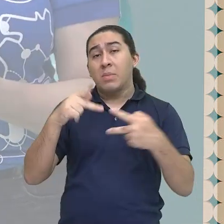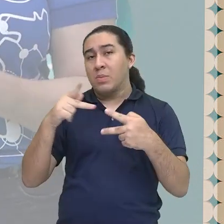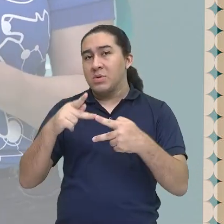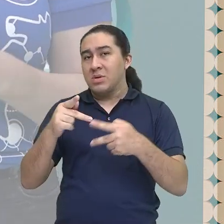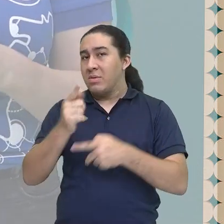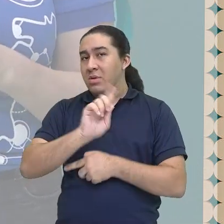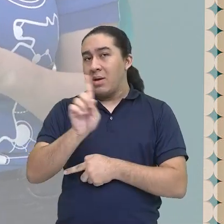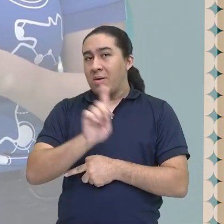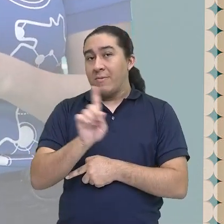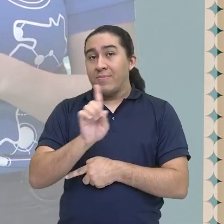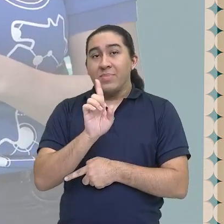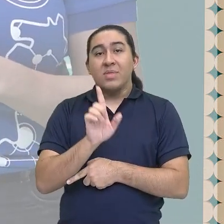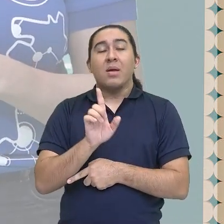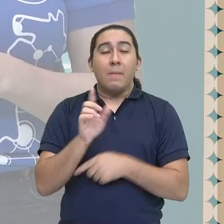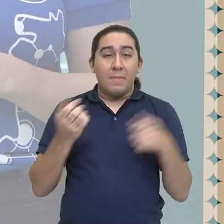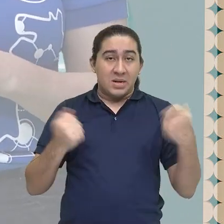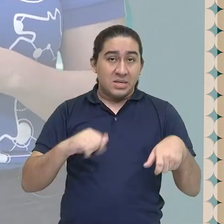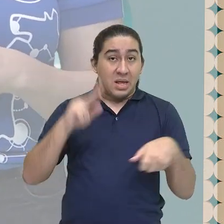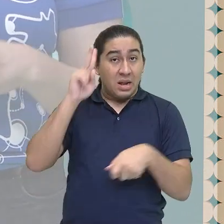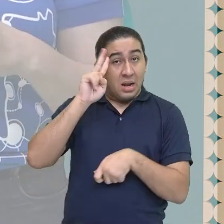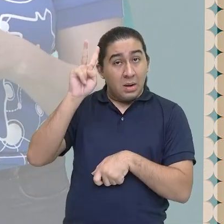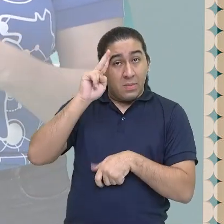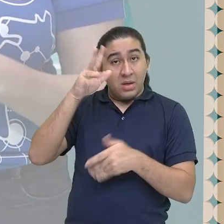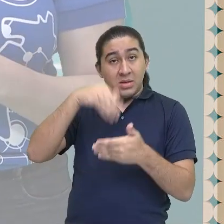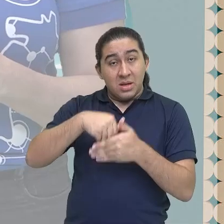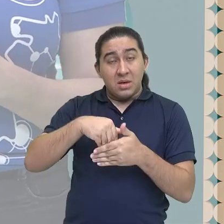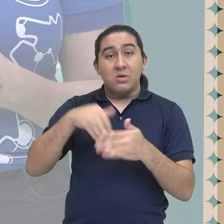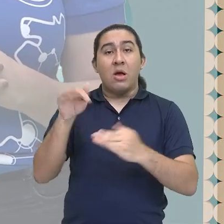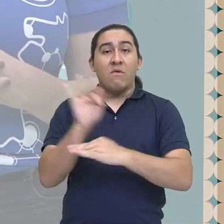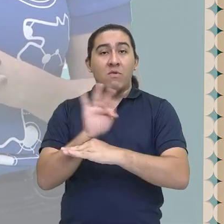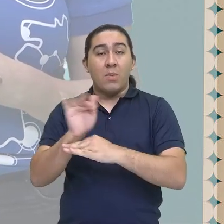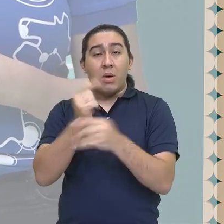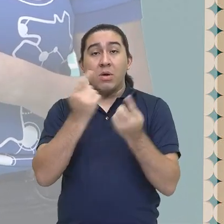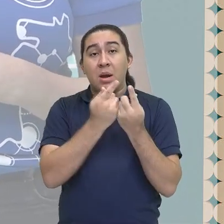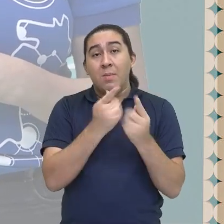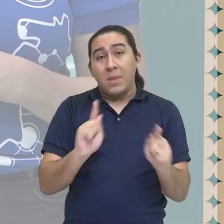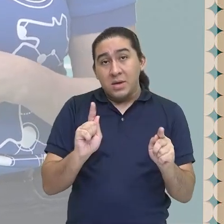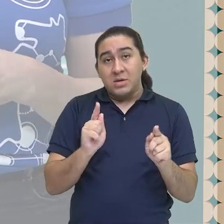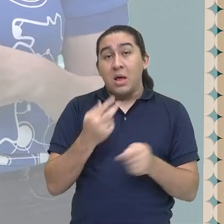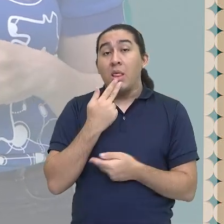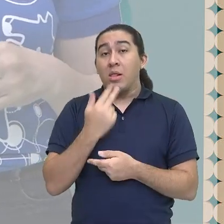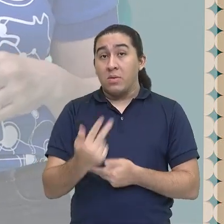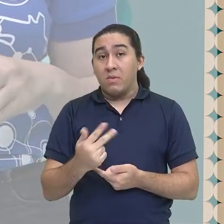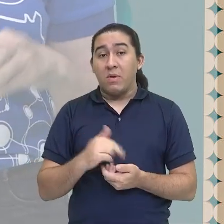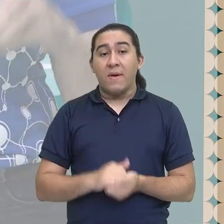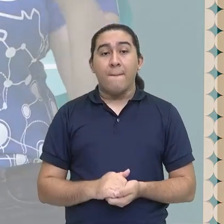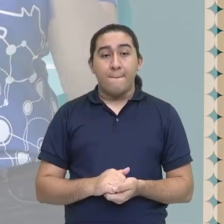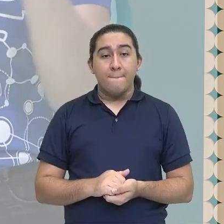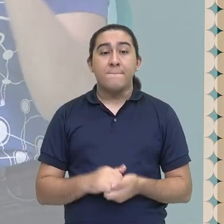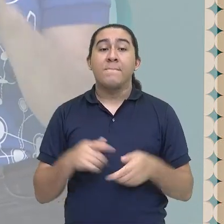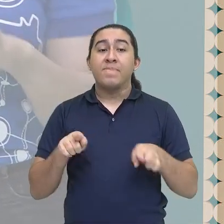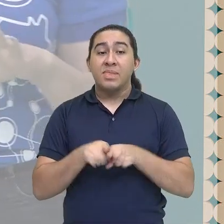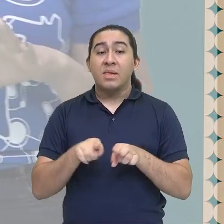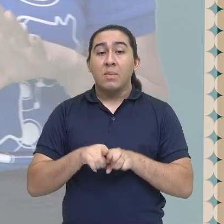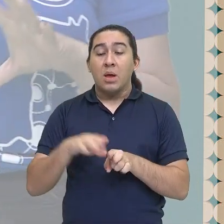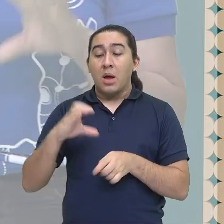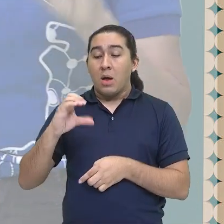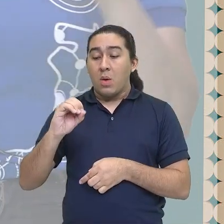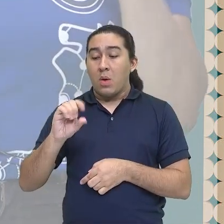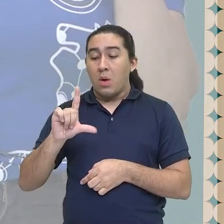isso é muito importante na norma culta da língua. E a colocação